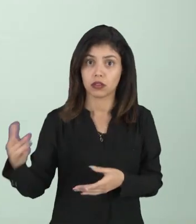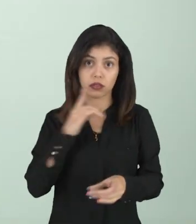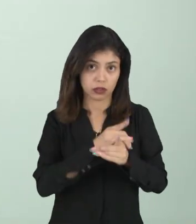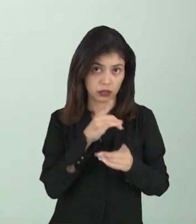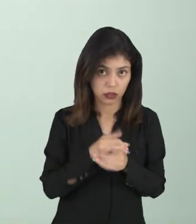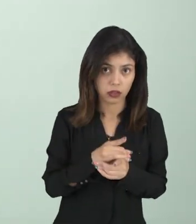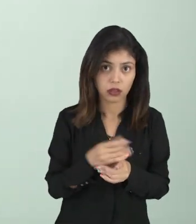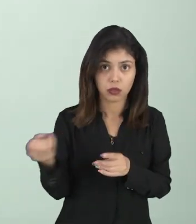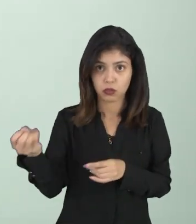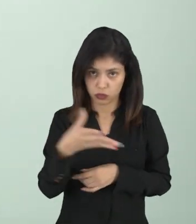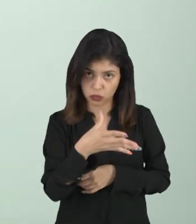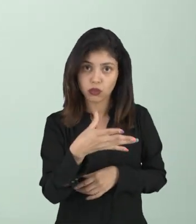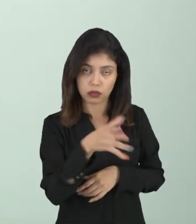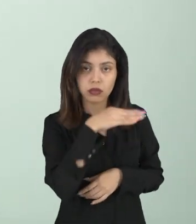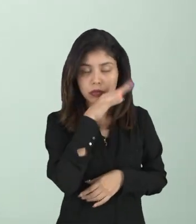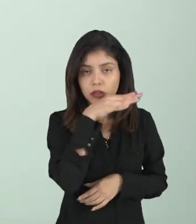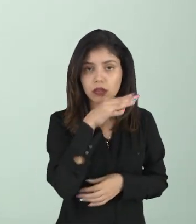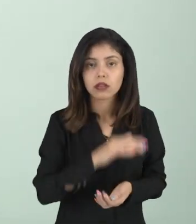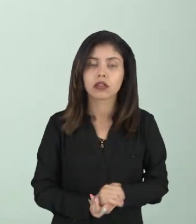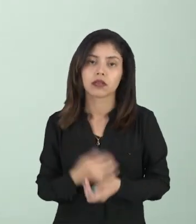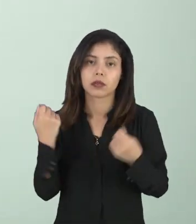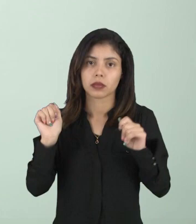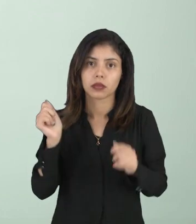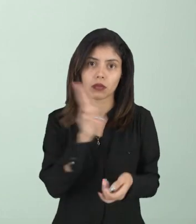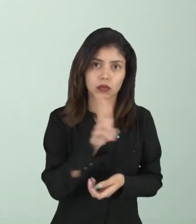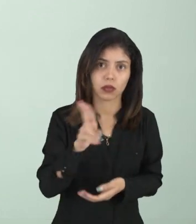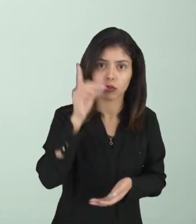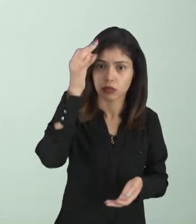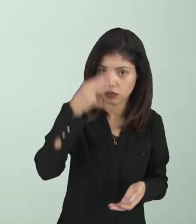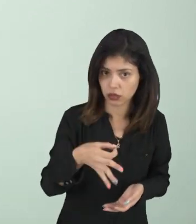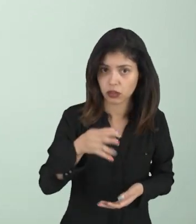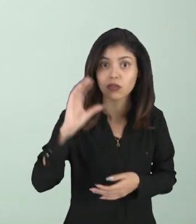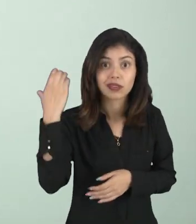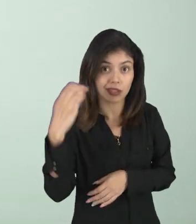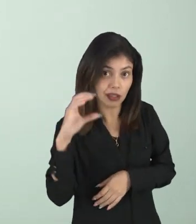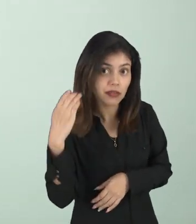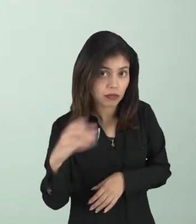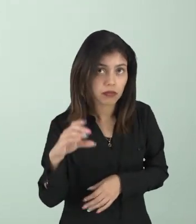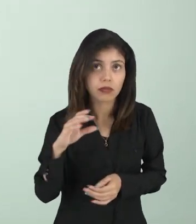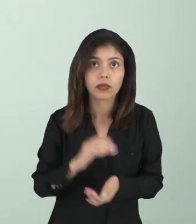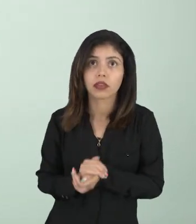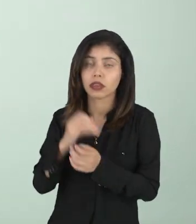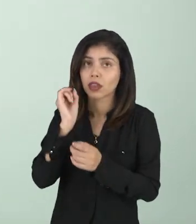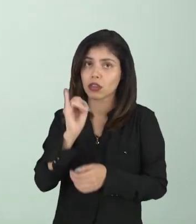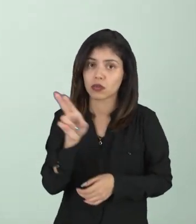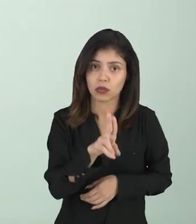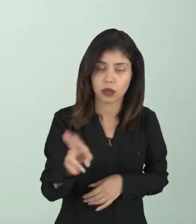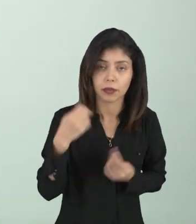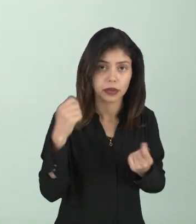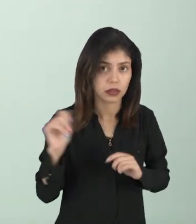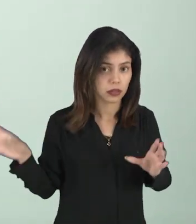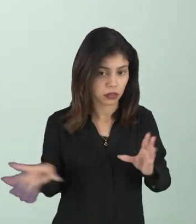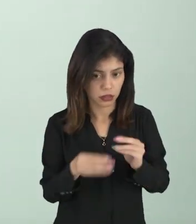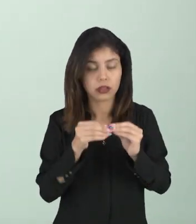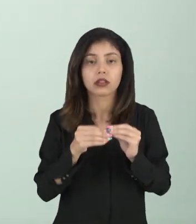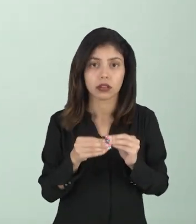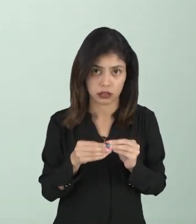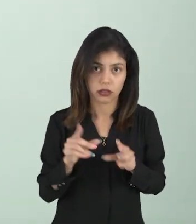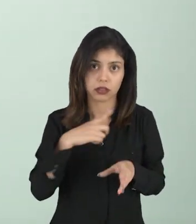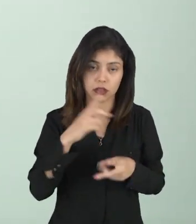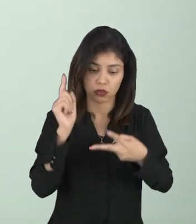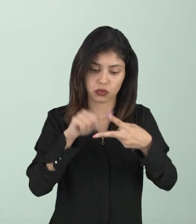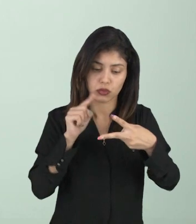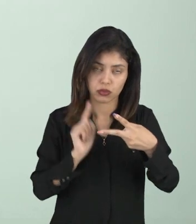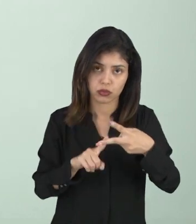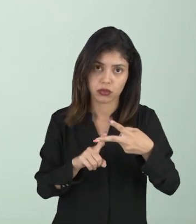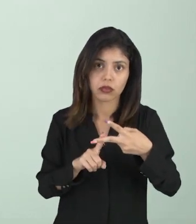descobre uma espécie de animal, por exemplo, você tem que dar um nome para ele, um nome científico, né? E esse nome científico ele tem que ser composto de